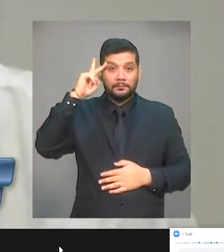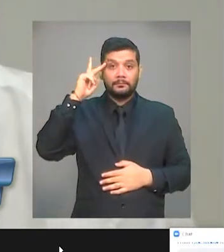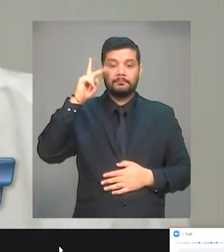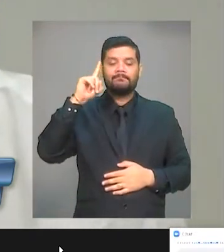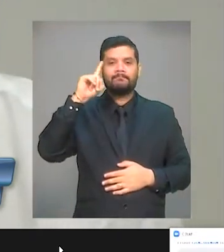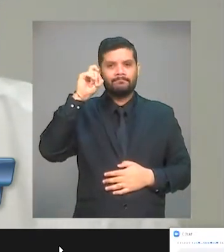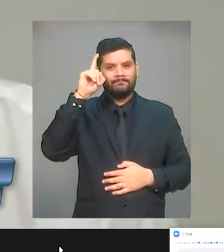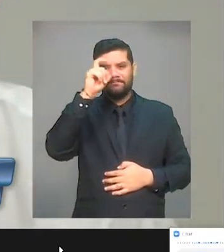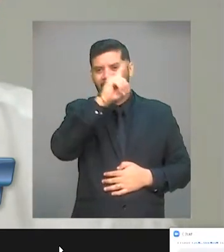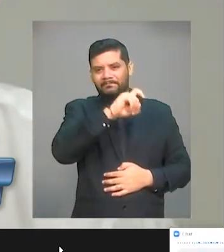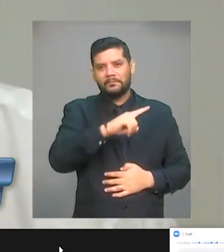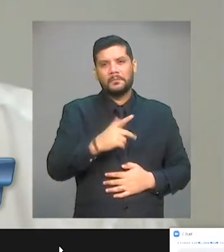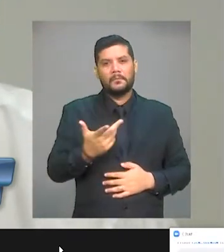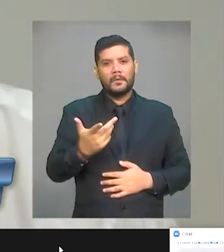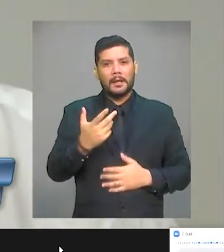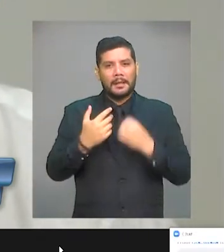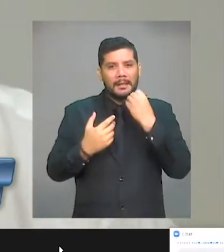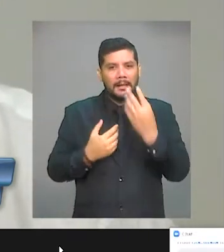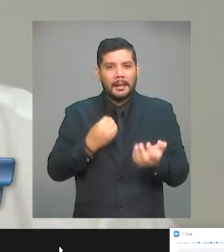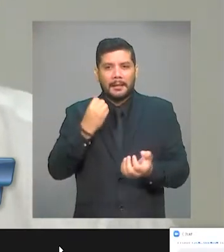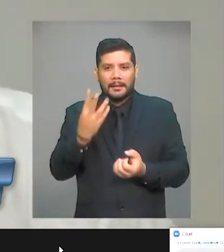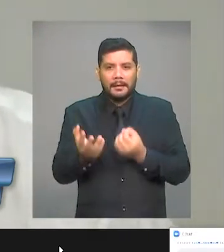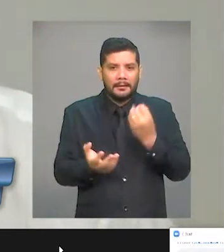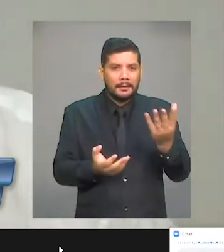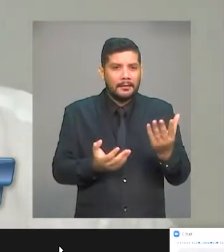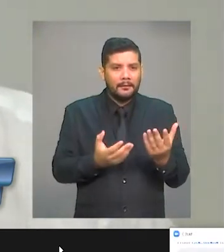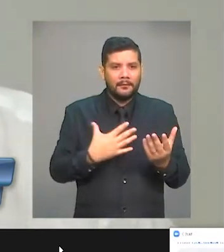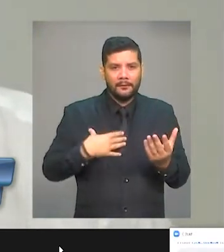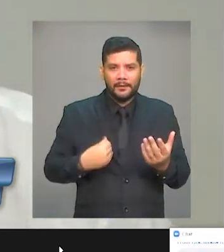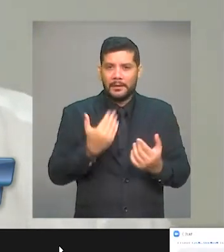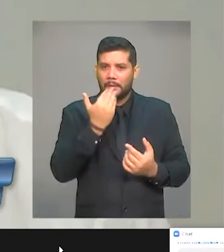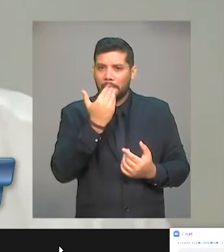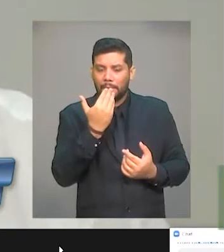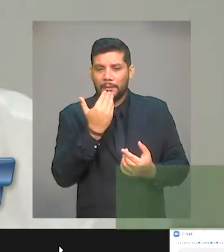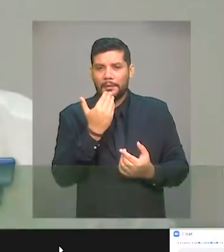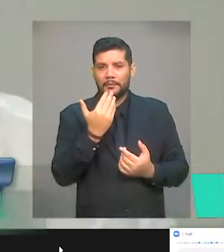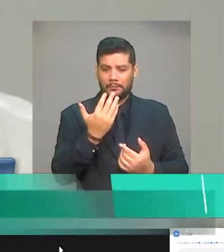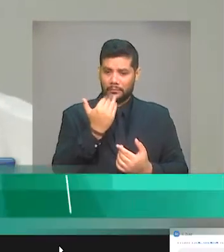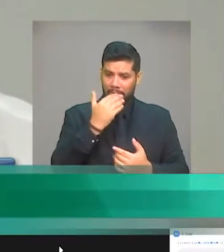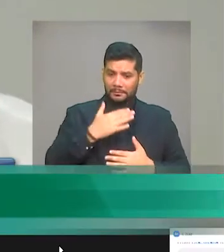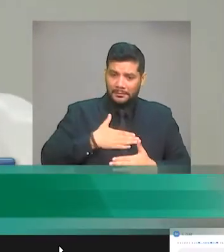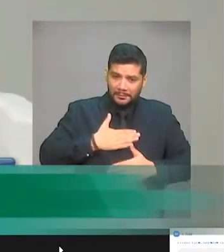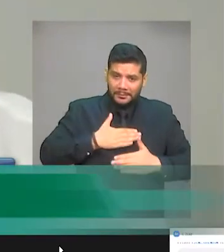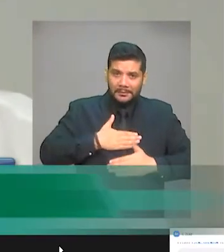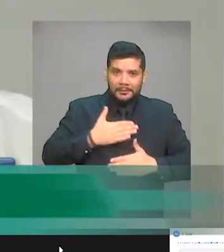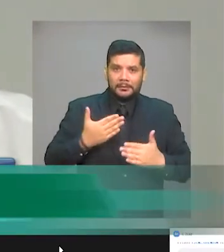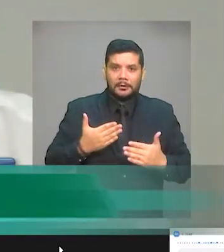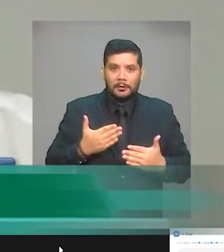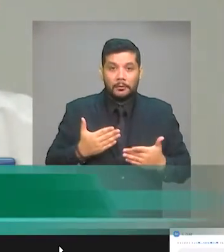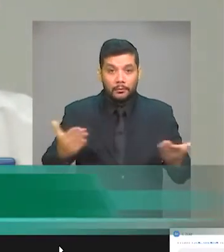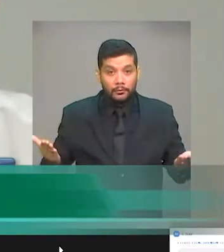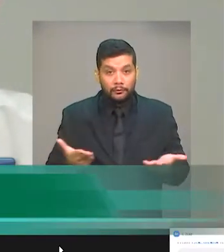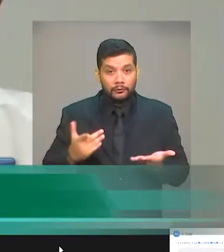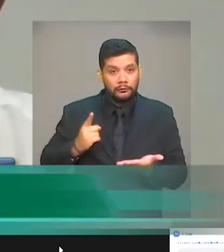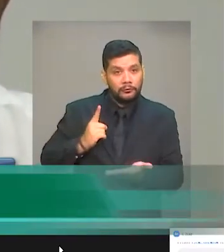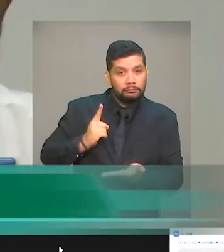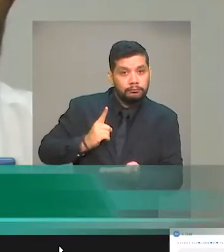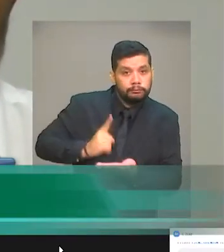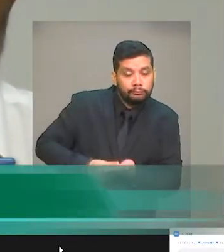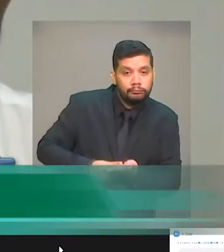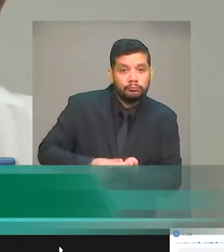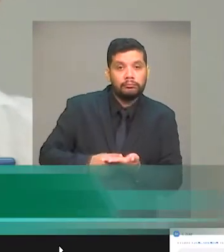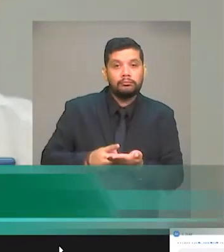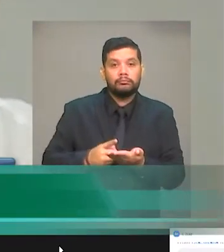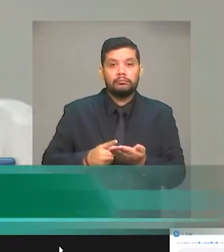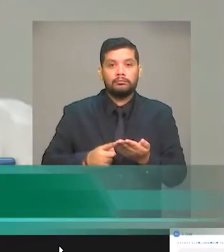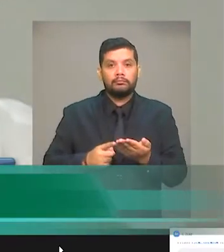de crise provocado pela pandemia. Esse pacto que Vossa Excelência constrói hoje, tendo a Assembleia Legislativa